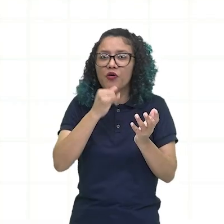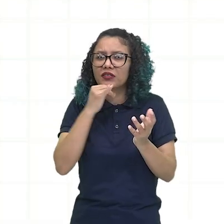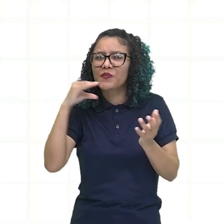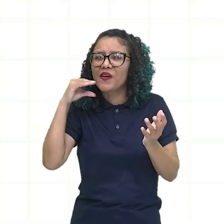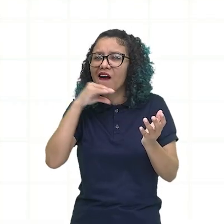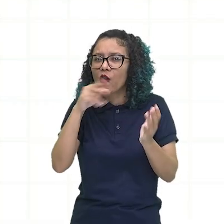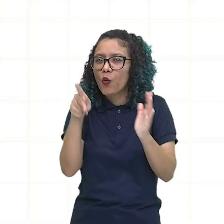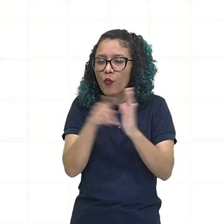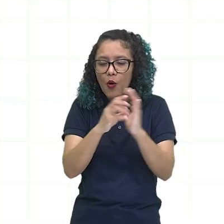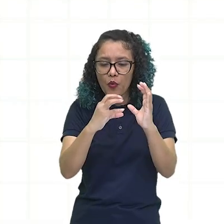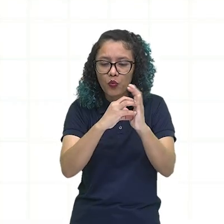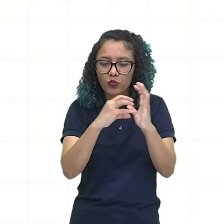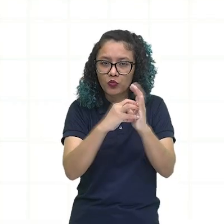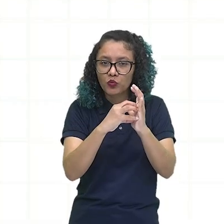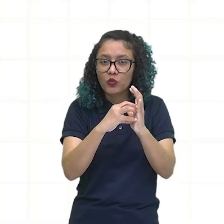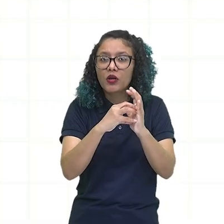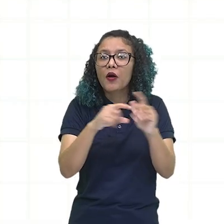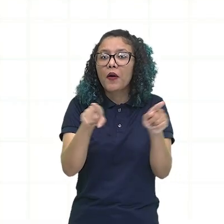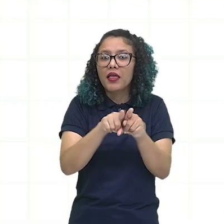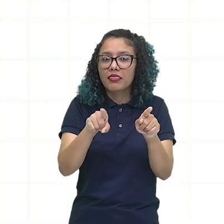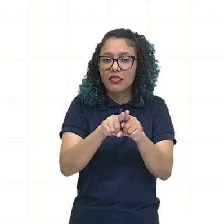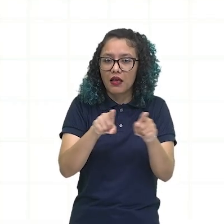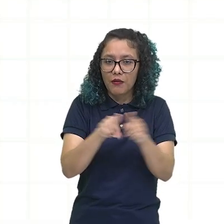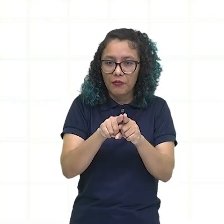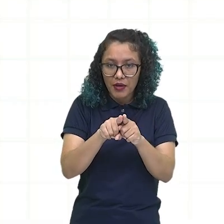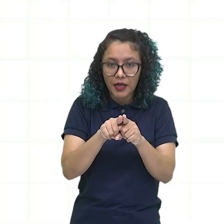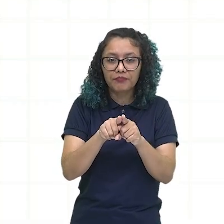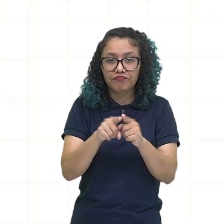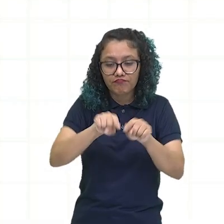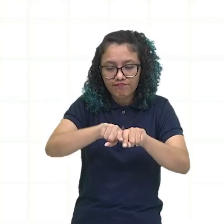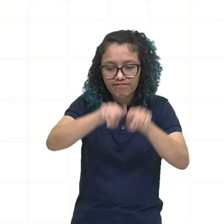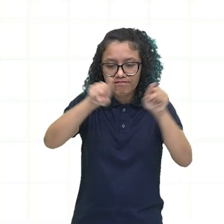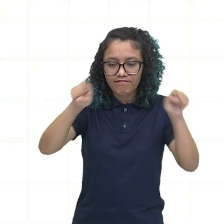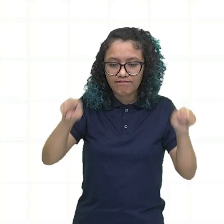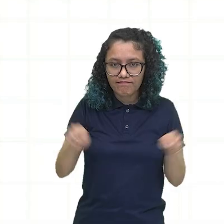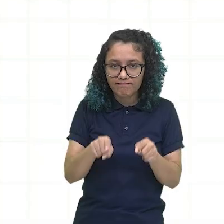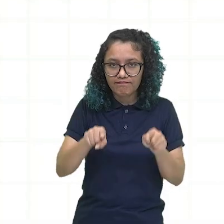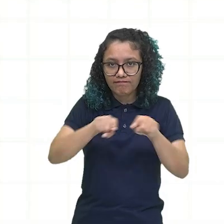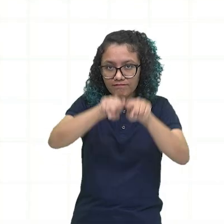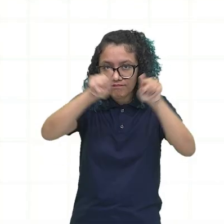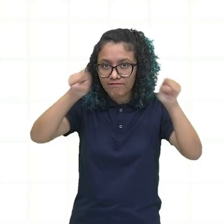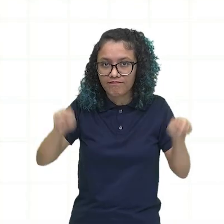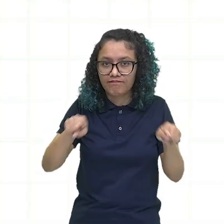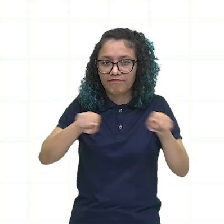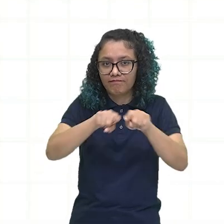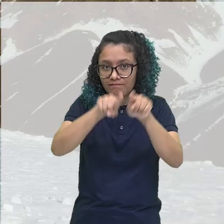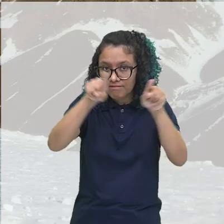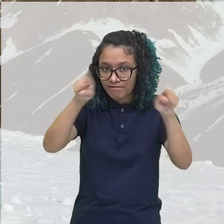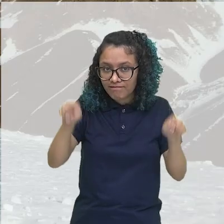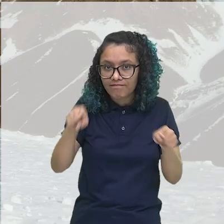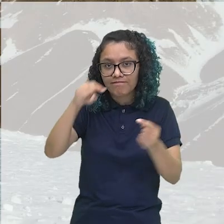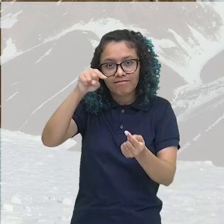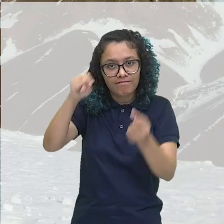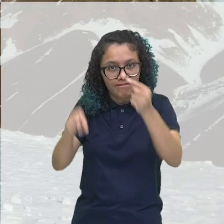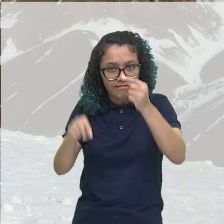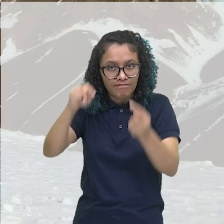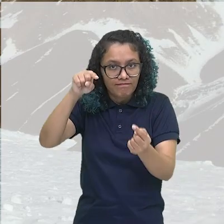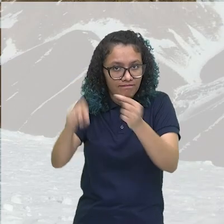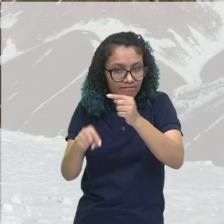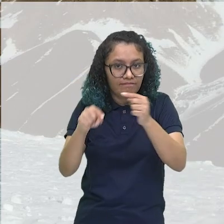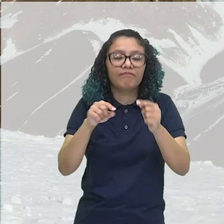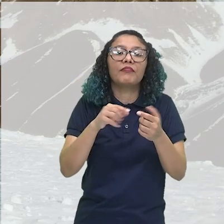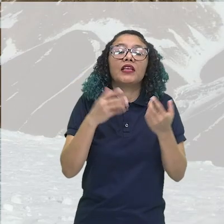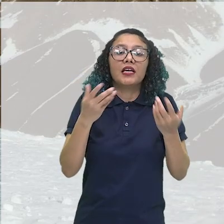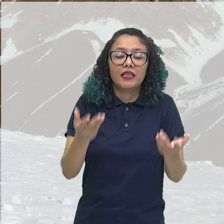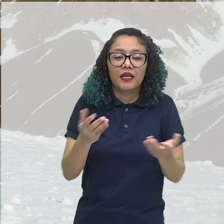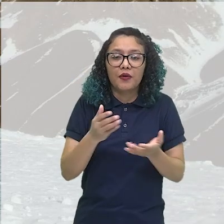núcleo e as correntes de conversão. E agora nós vamos ver um pouco, olha, para apresentar para